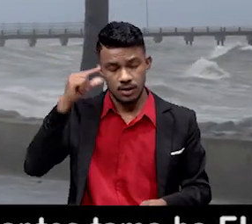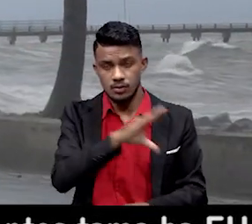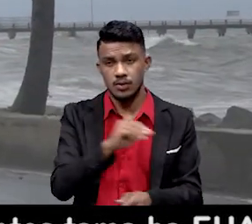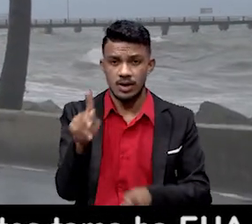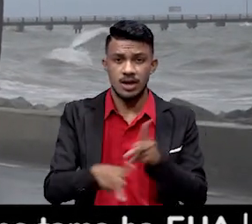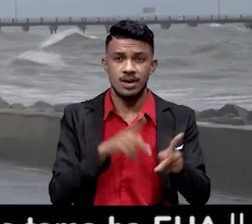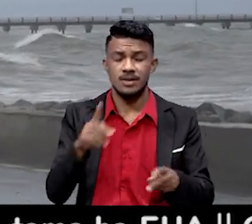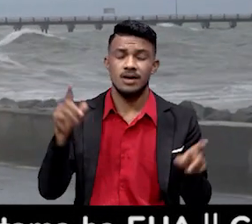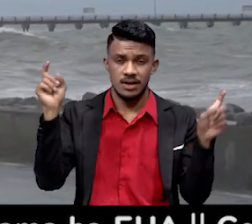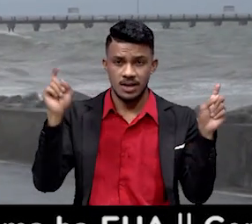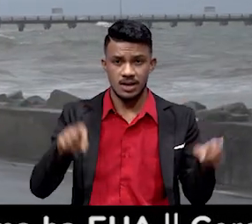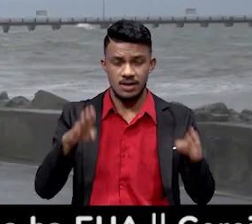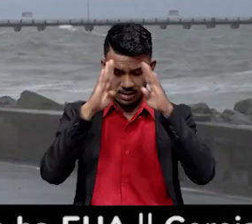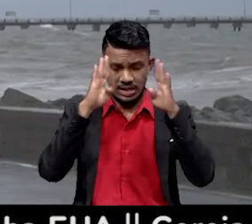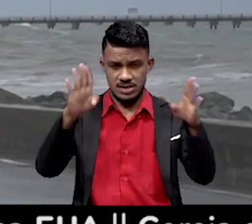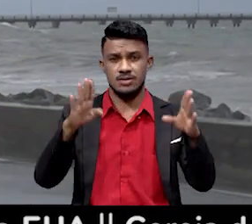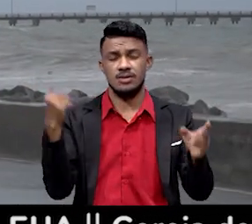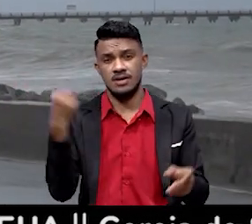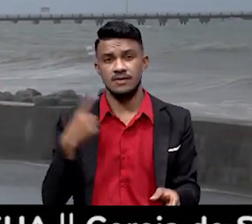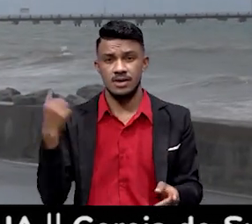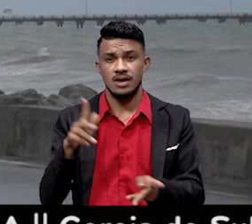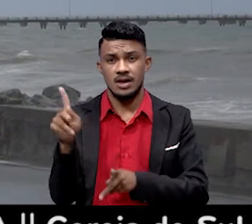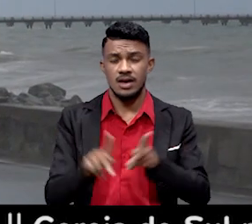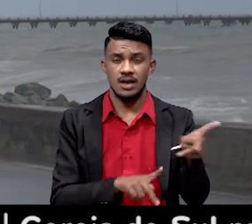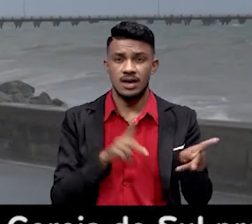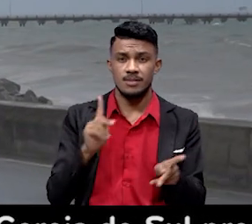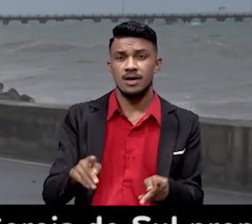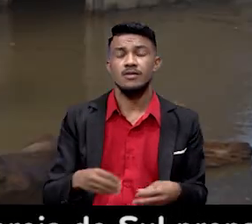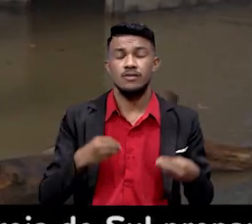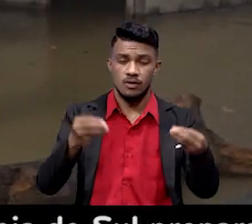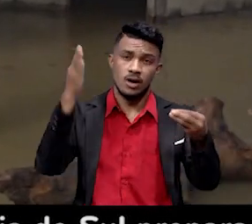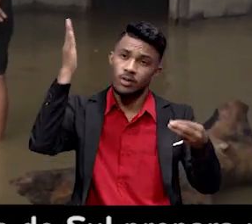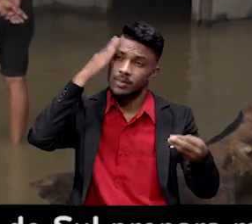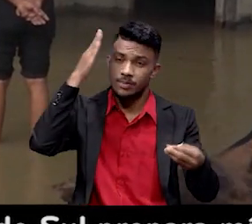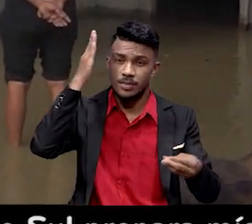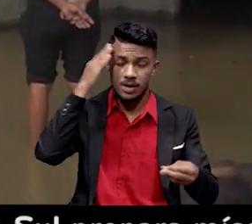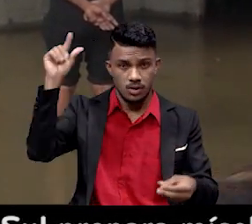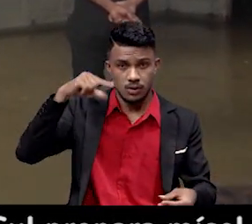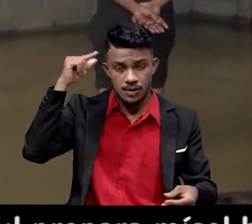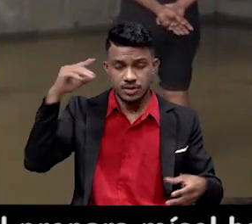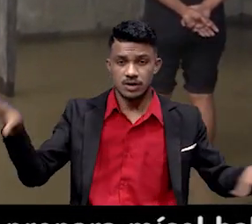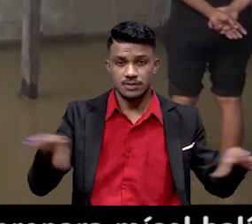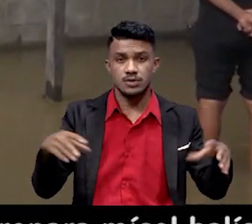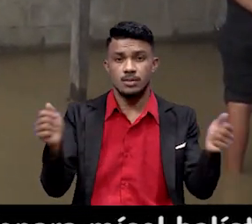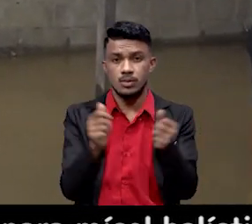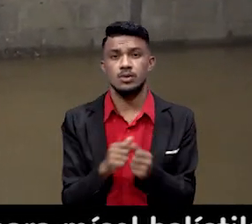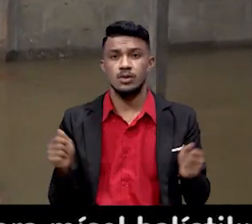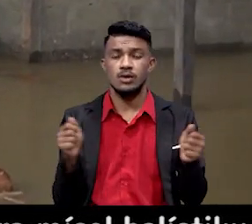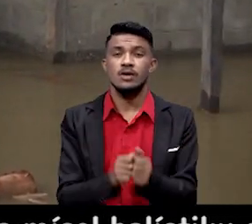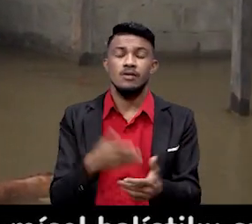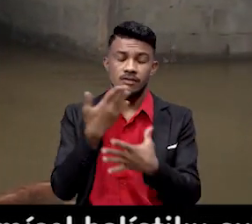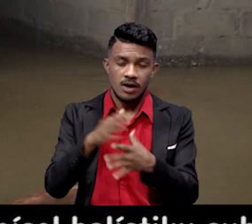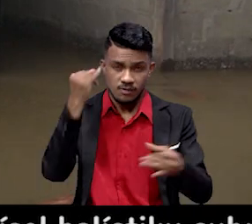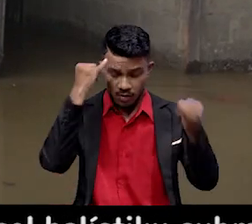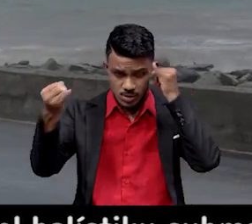fatin. Tambane, sociedade civil recomenda ba governo atu serviço a mutu ho di socialize informação